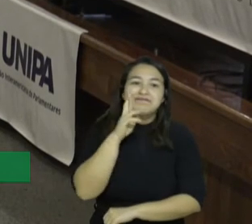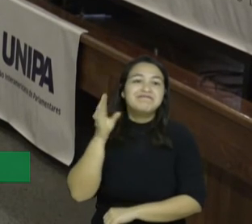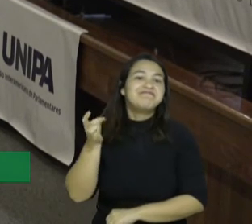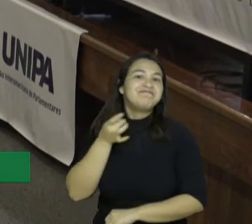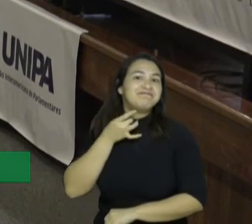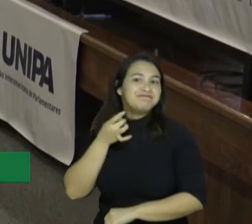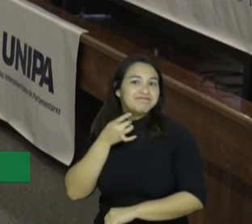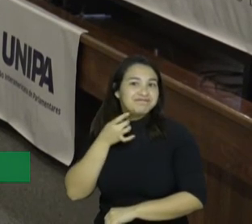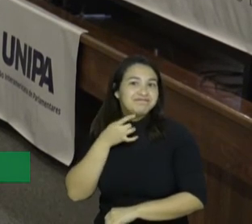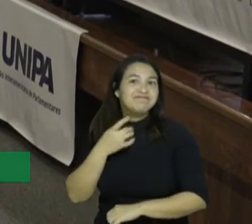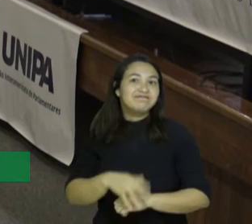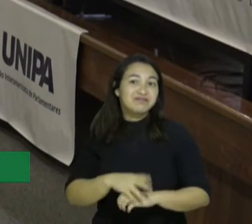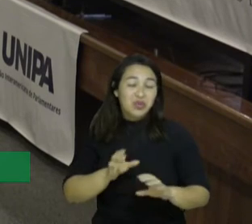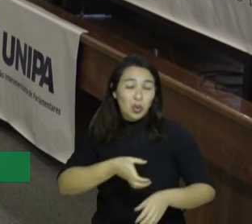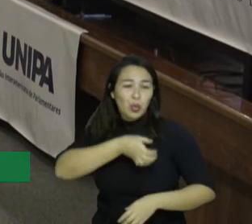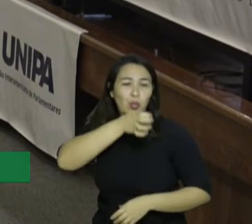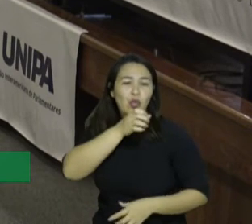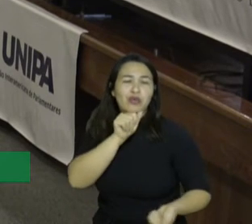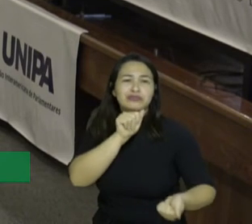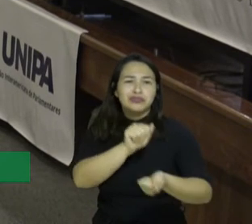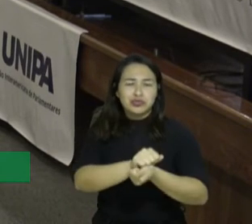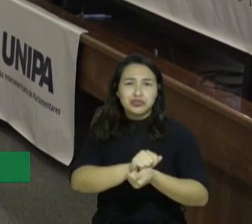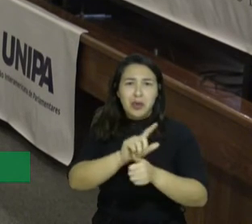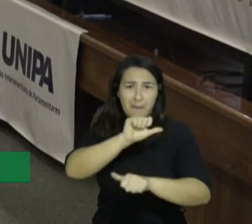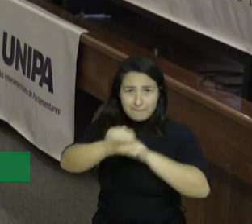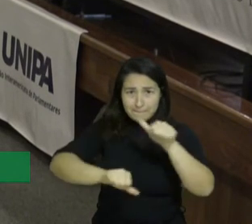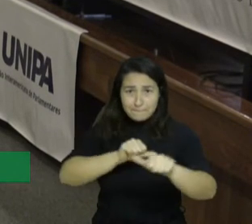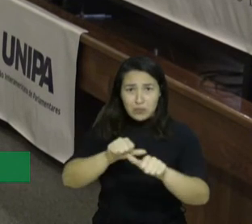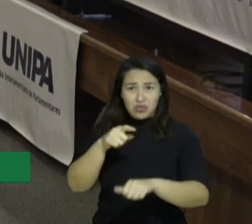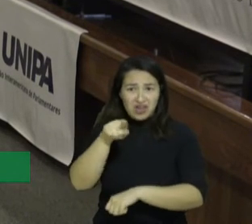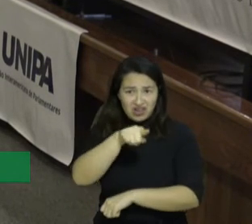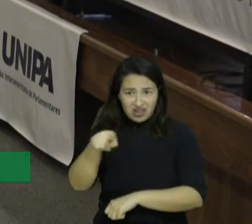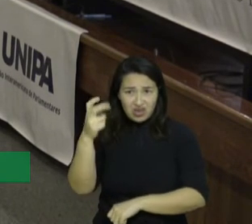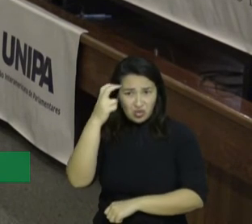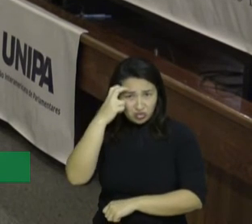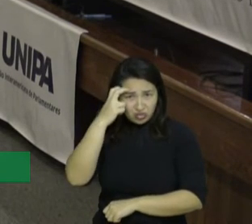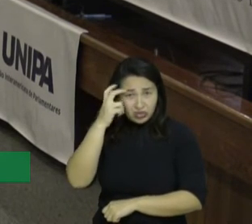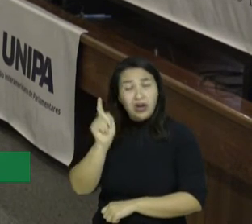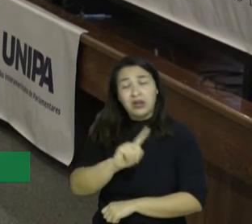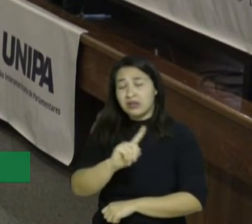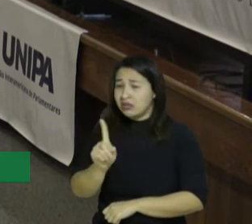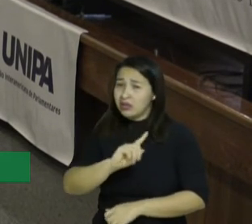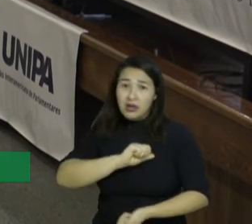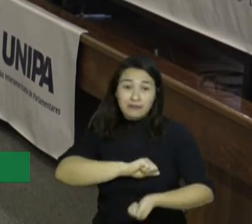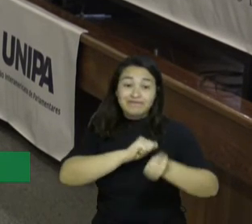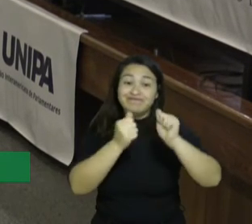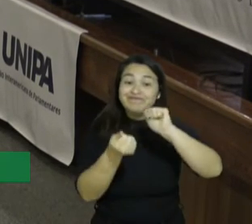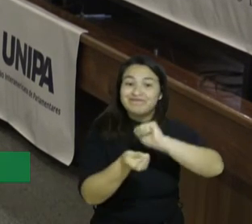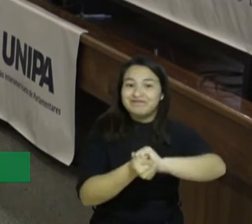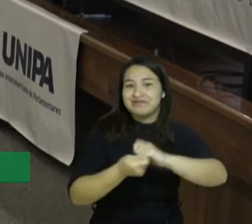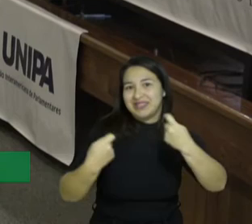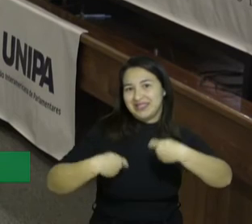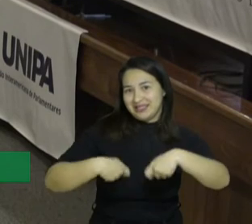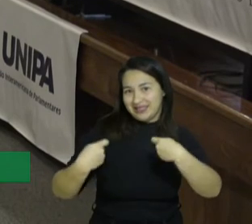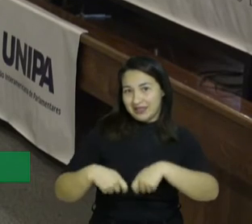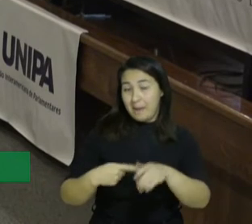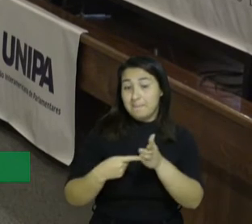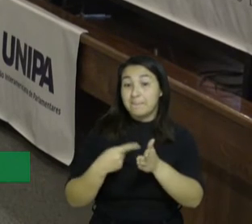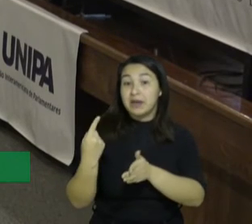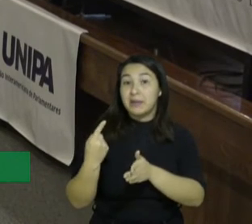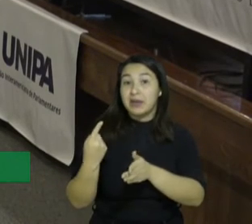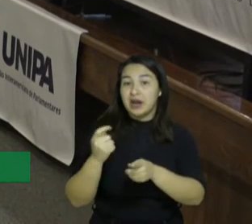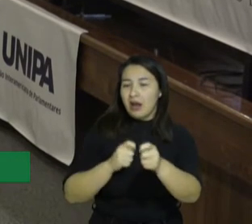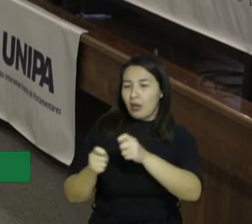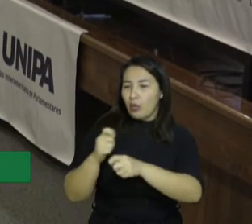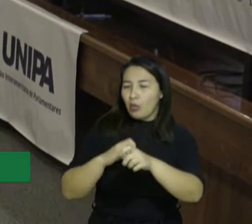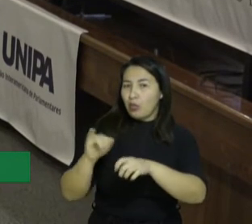vamos mudar a cultura deles não é nós que temos que se adaptar Então a gente tem que aprender a lidar com isso a primeira coisa do comércio internacional